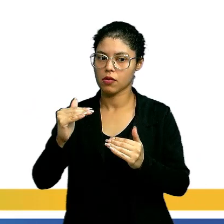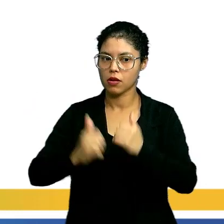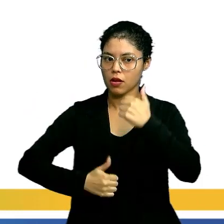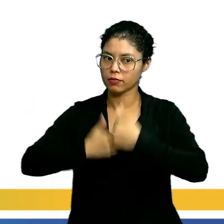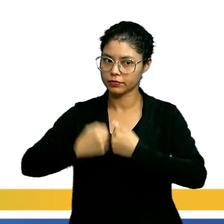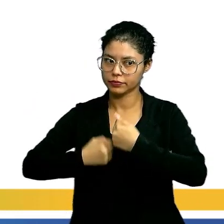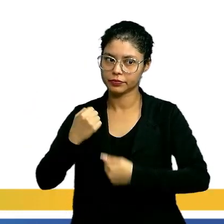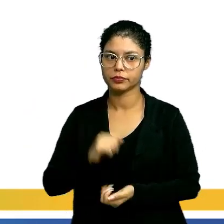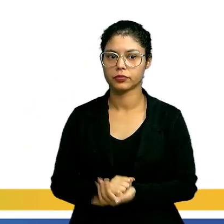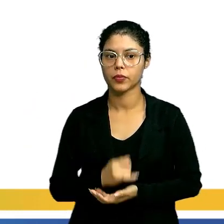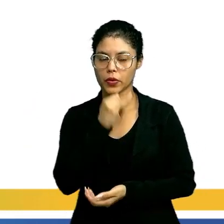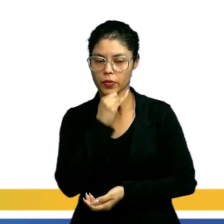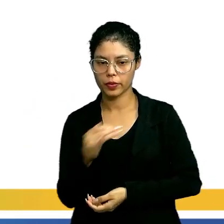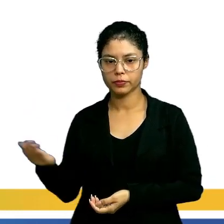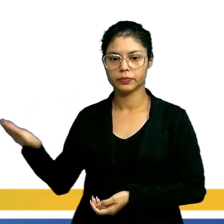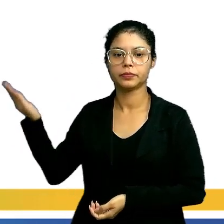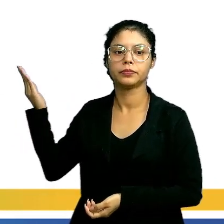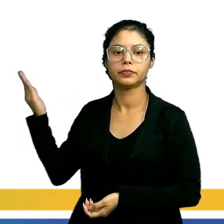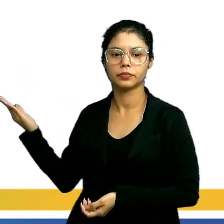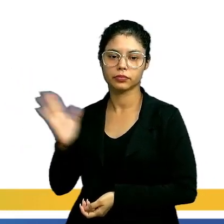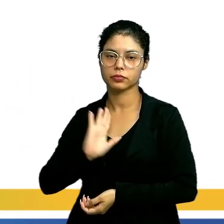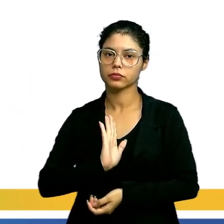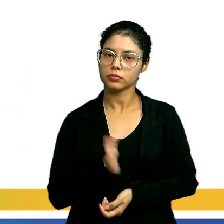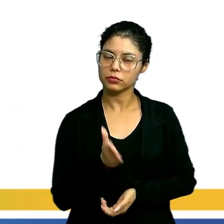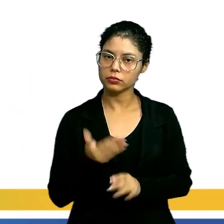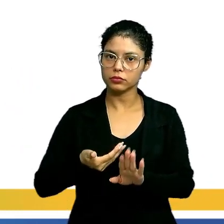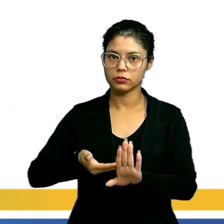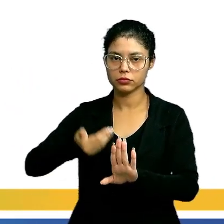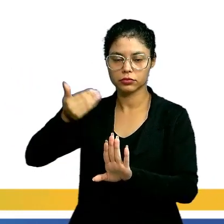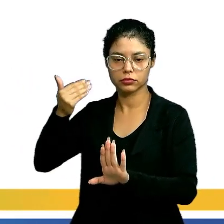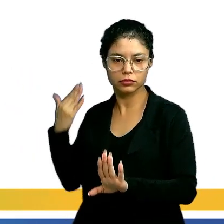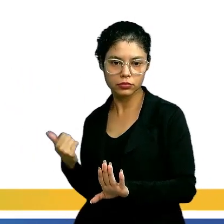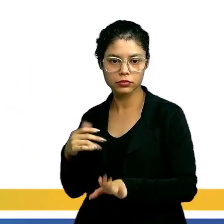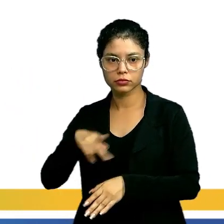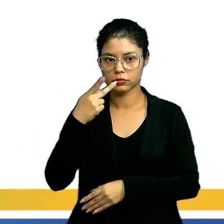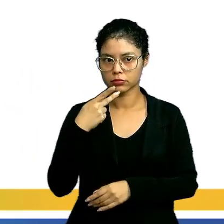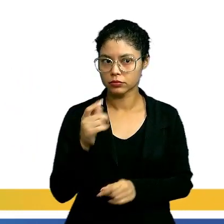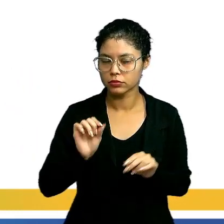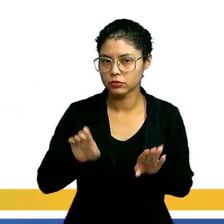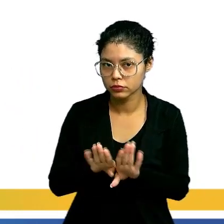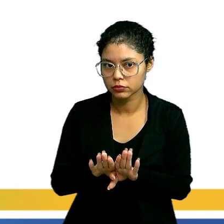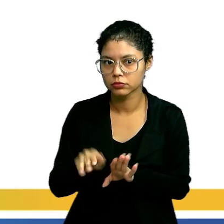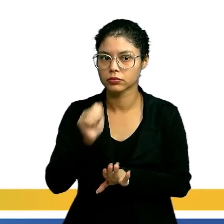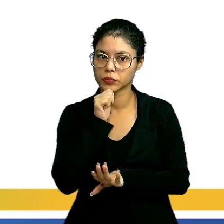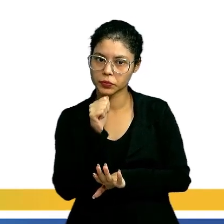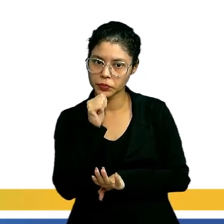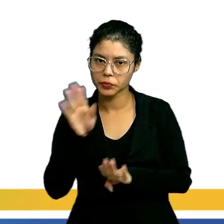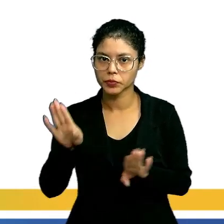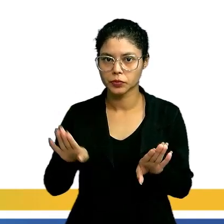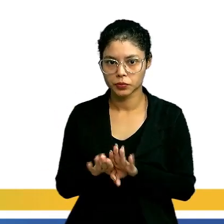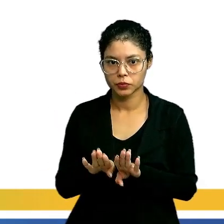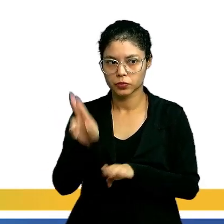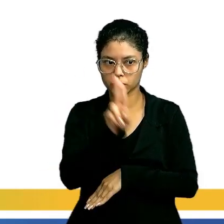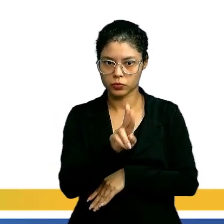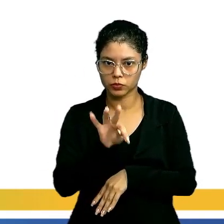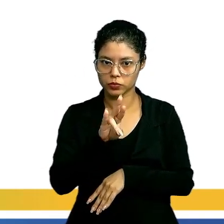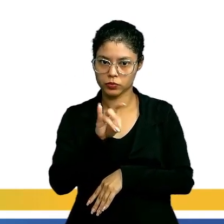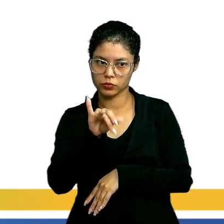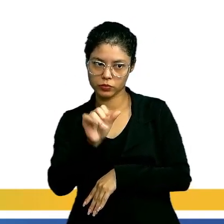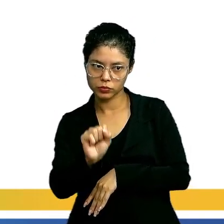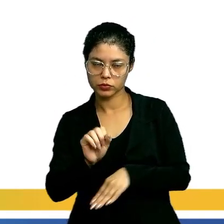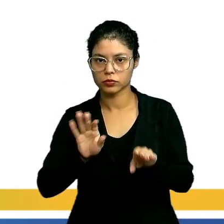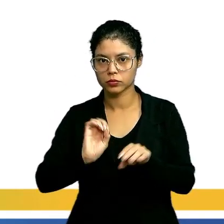atrito. Nesse caso, além do que já foi mencionado até aqui, a força de atrito ela também pode ser útil